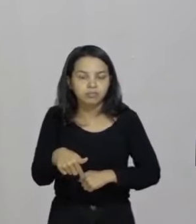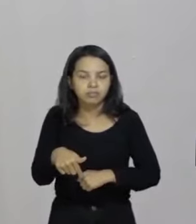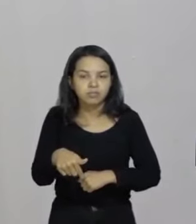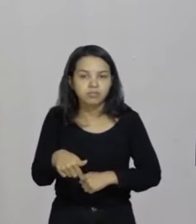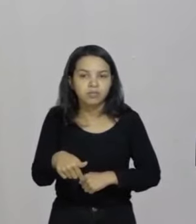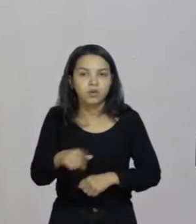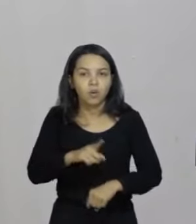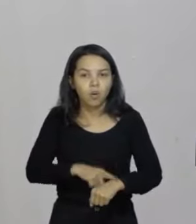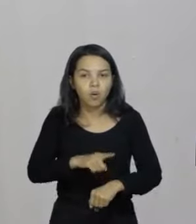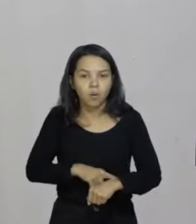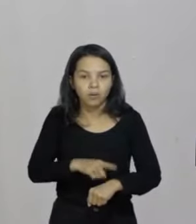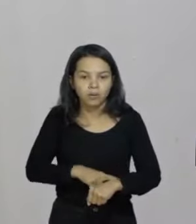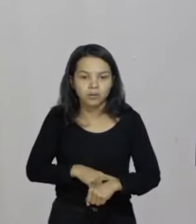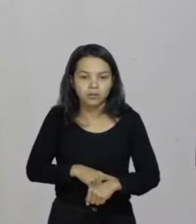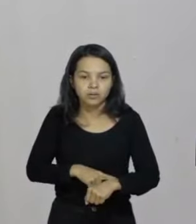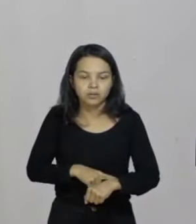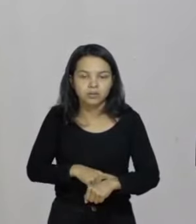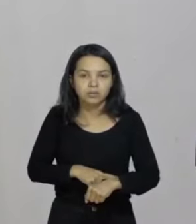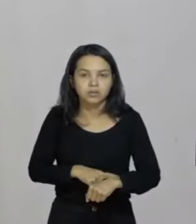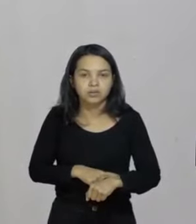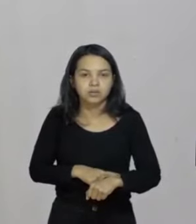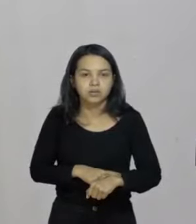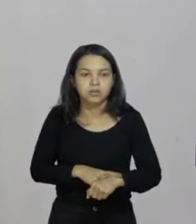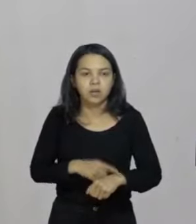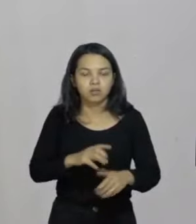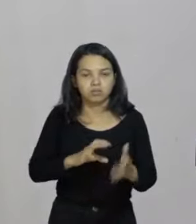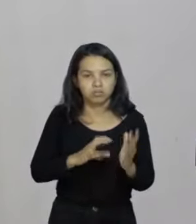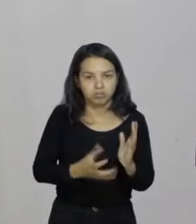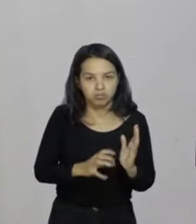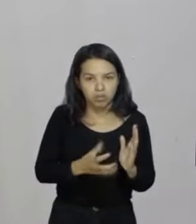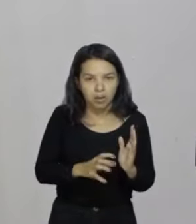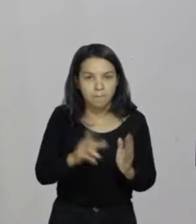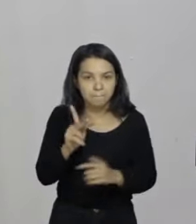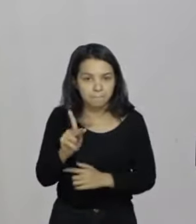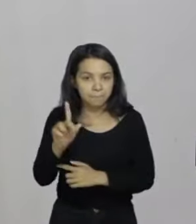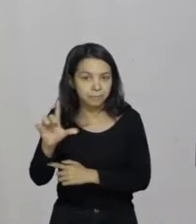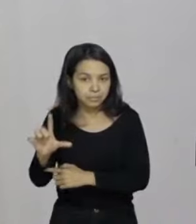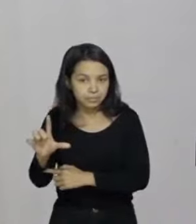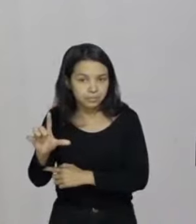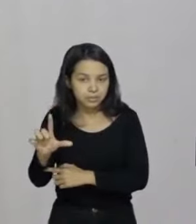no horário destinado ao meu partido político PL